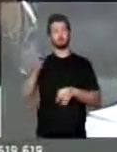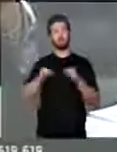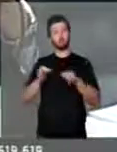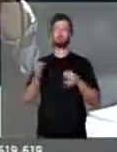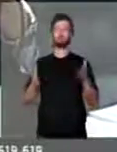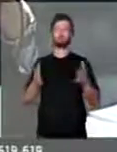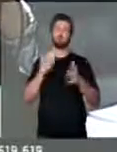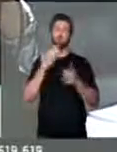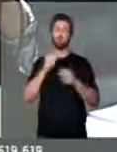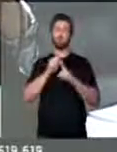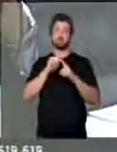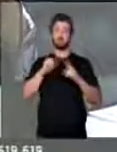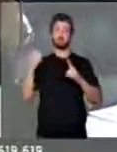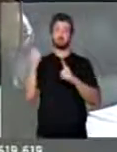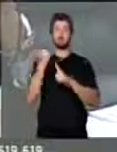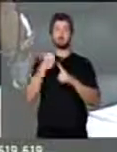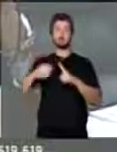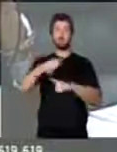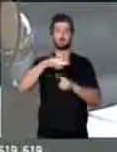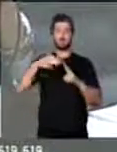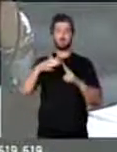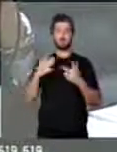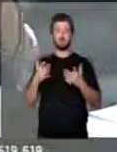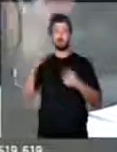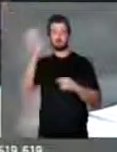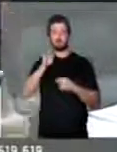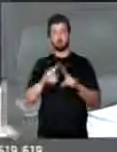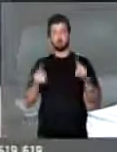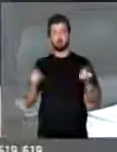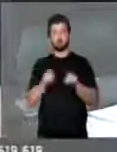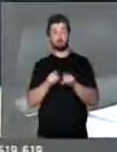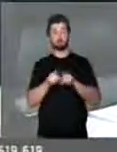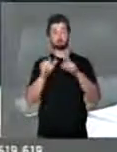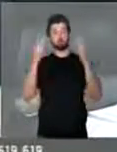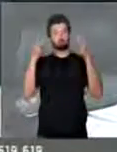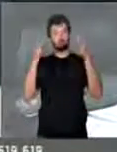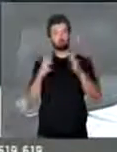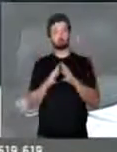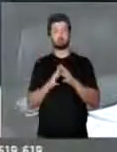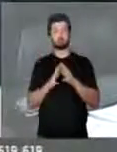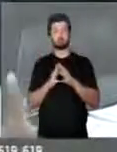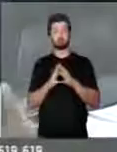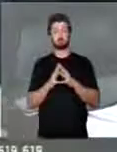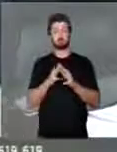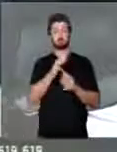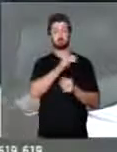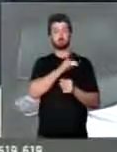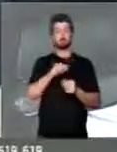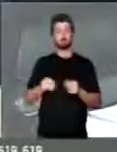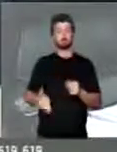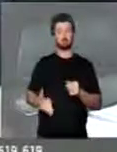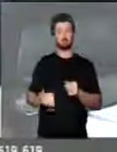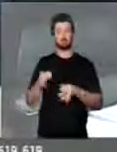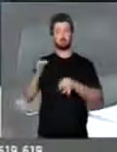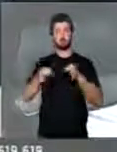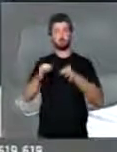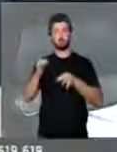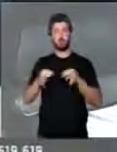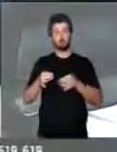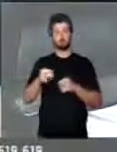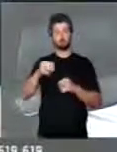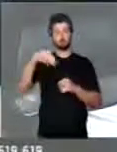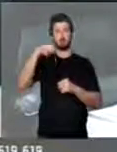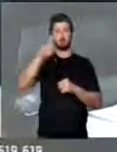com a sociedade brasileira. Mas eu quero também parabenizar ao ministro da Justiça,